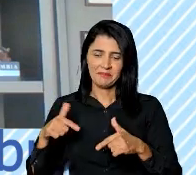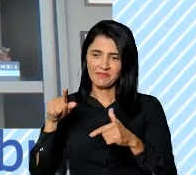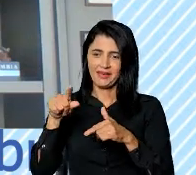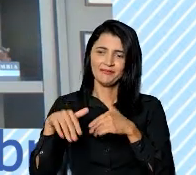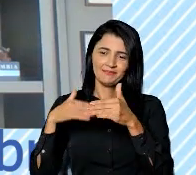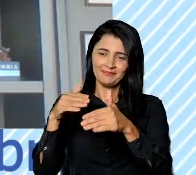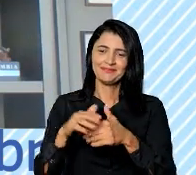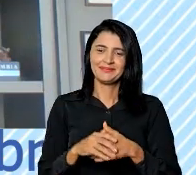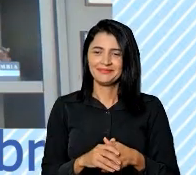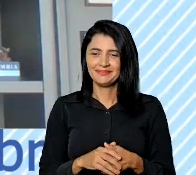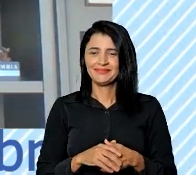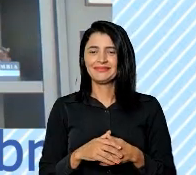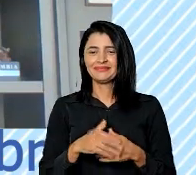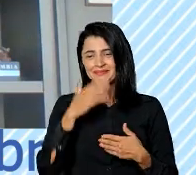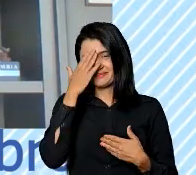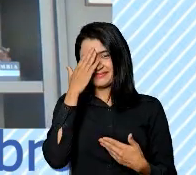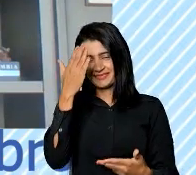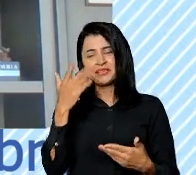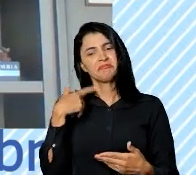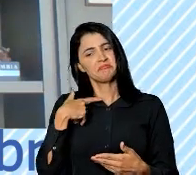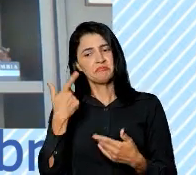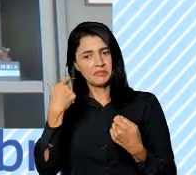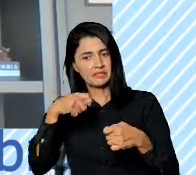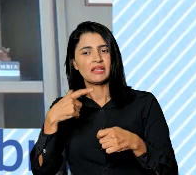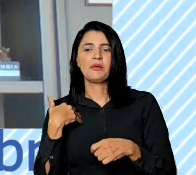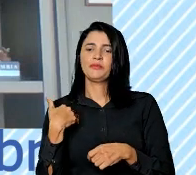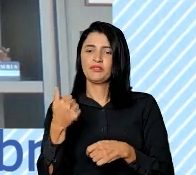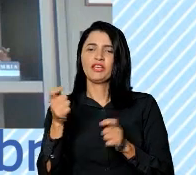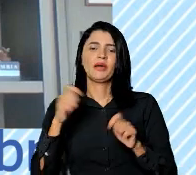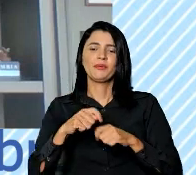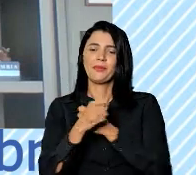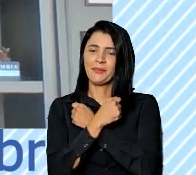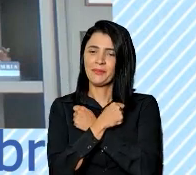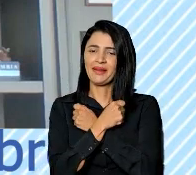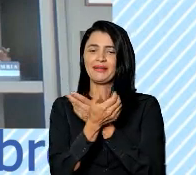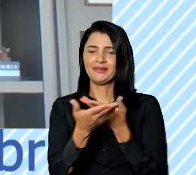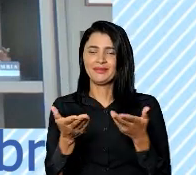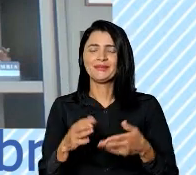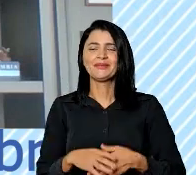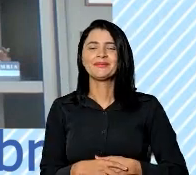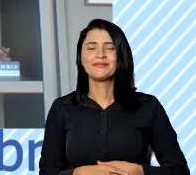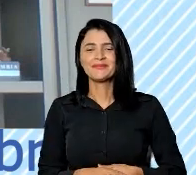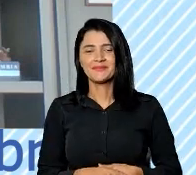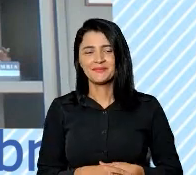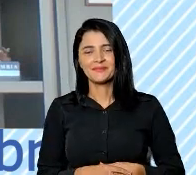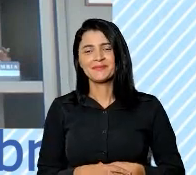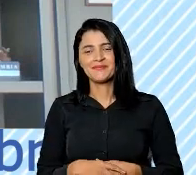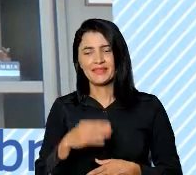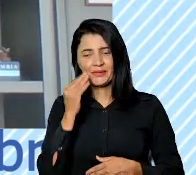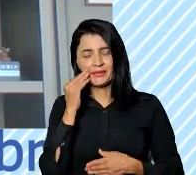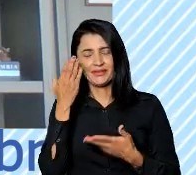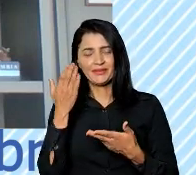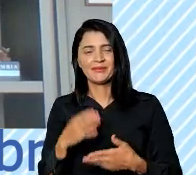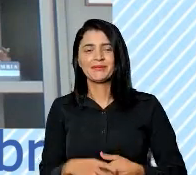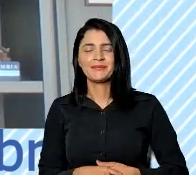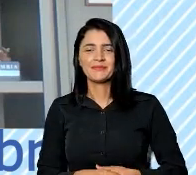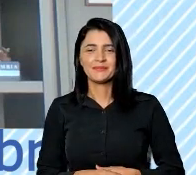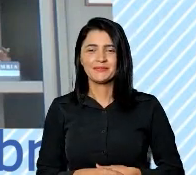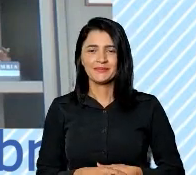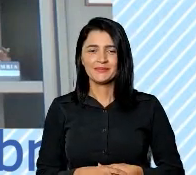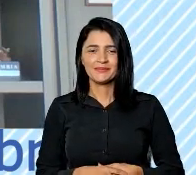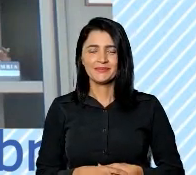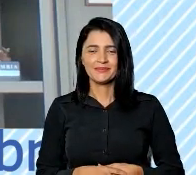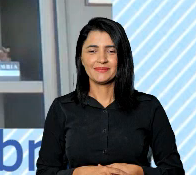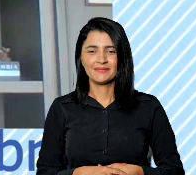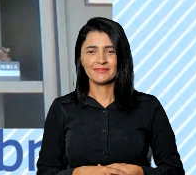Ponha. Sempre que precisarem, conte comigo. Um forte abraço. Vereadora. Grande beijo. Até